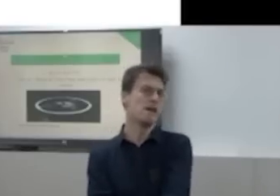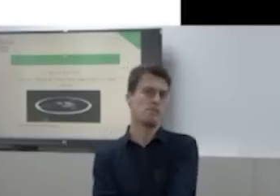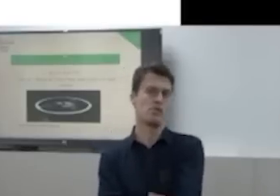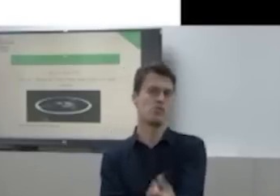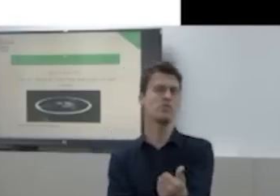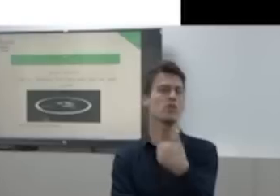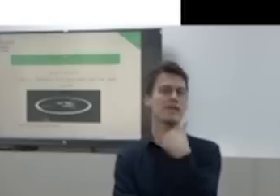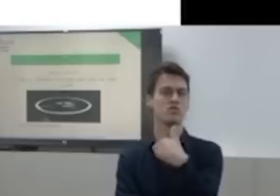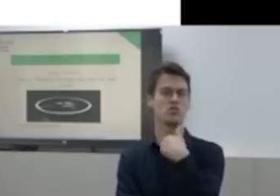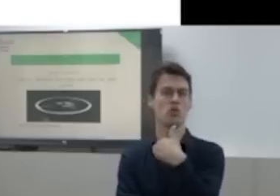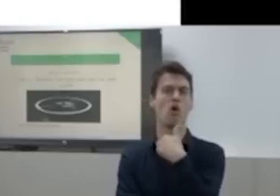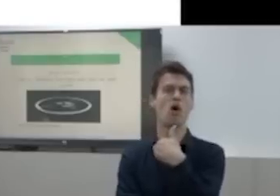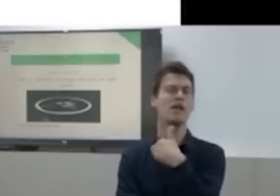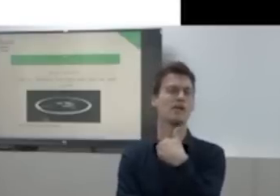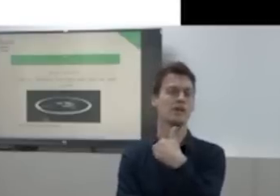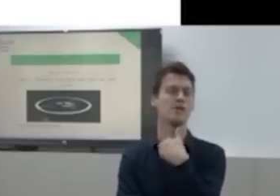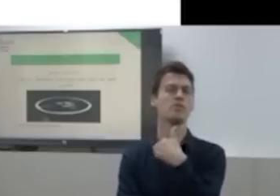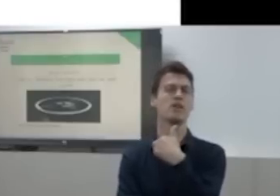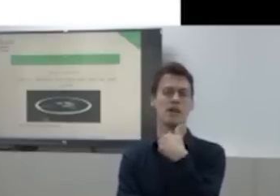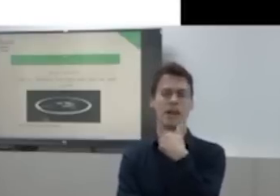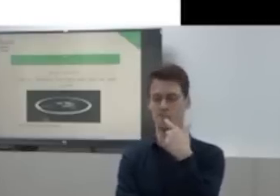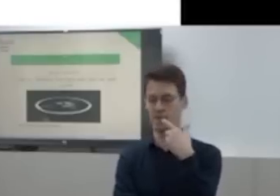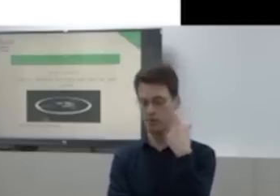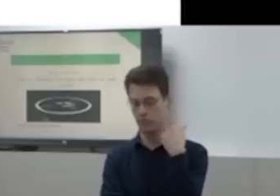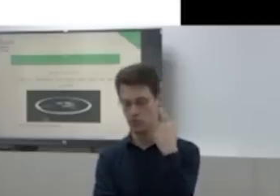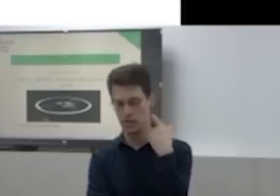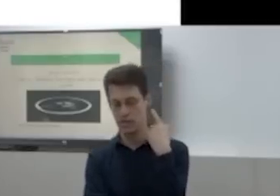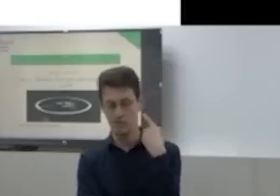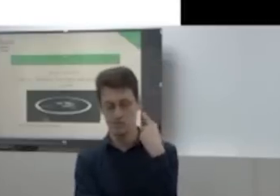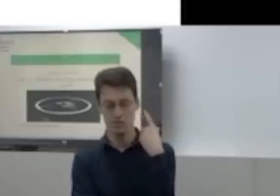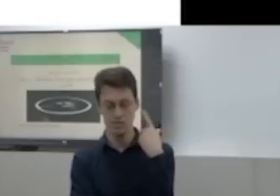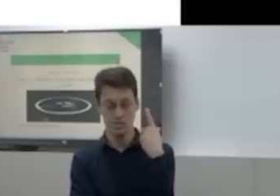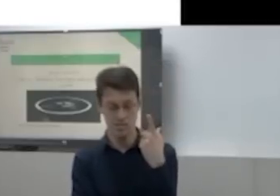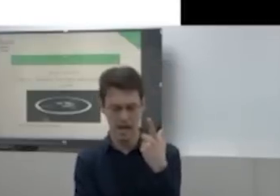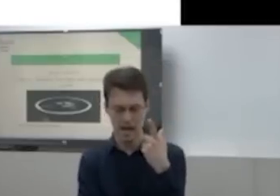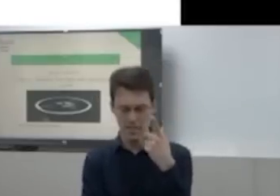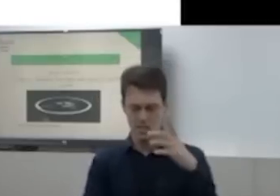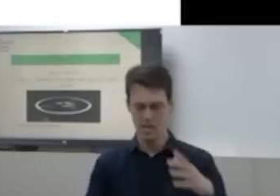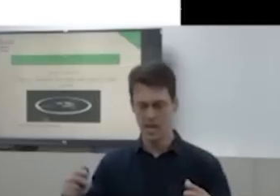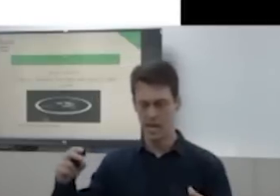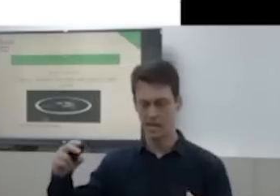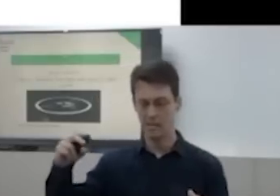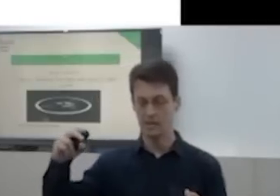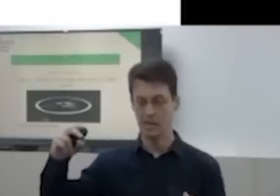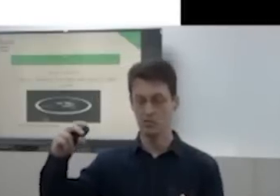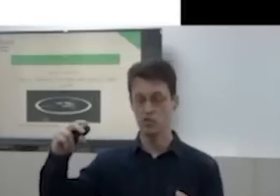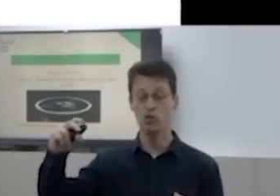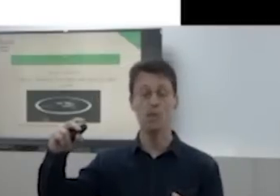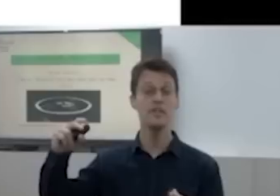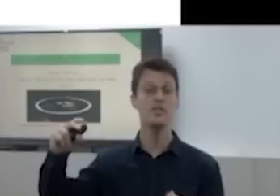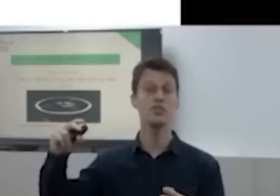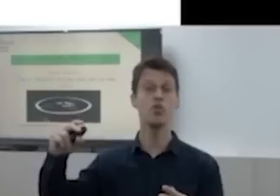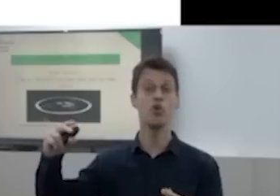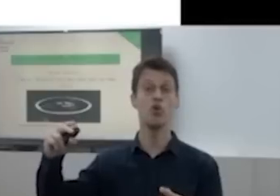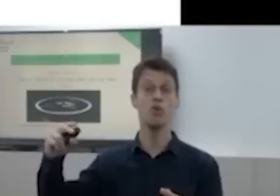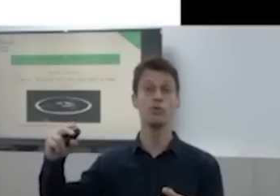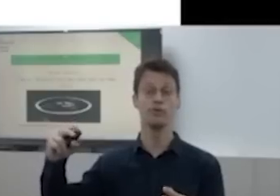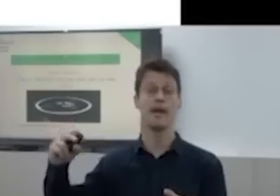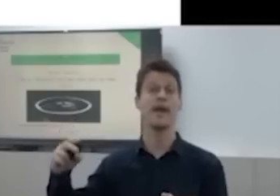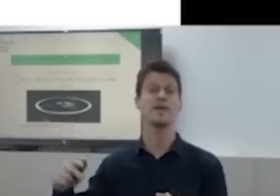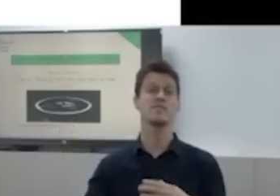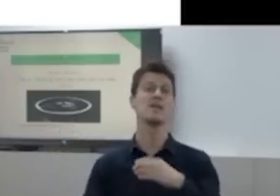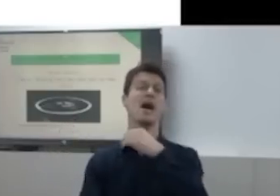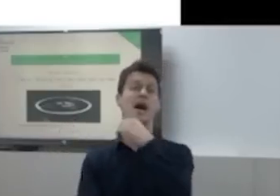formato esférico. Porque quando eu estou lá na escola, eu lembro, a minha professora lá nos anos iniciais, ela mostrou pra gente